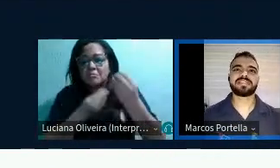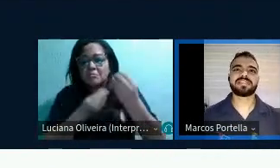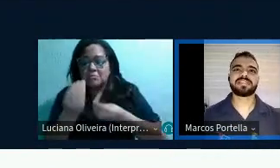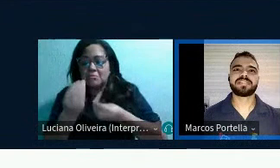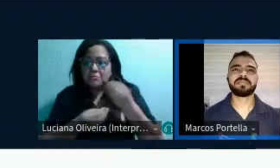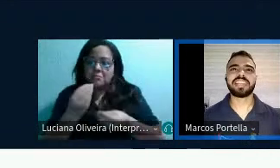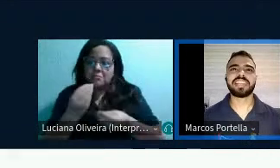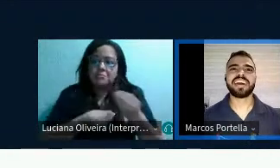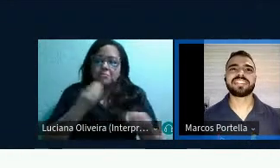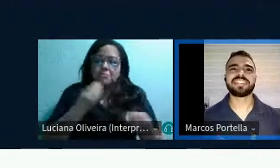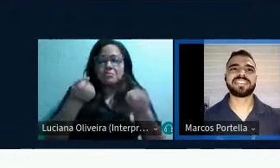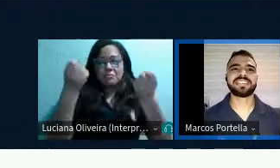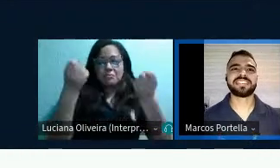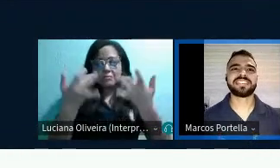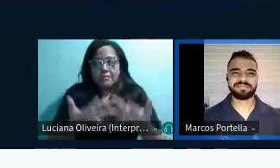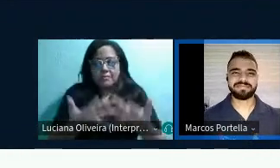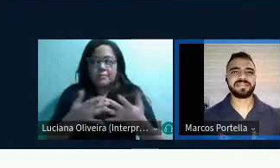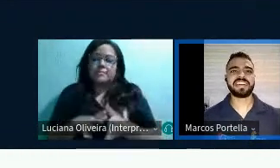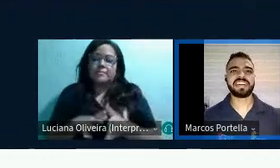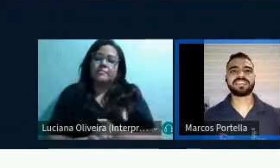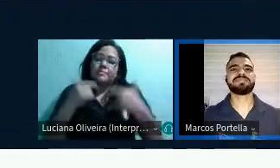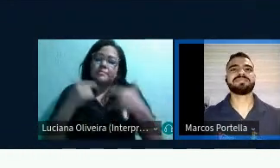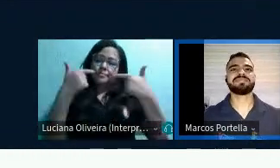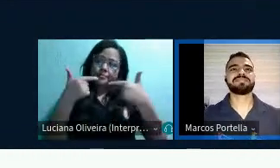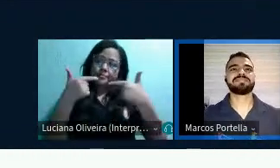bom trabalho a todos. Valeu.